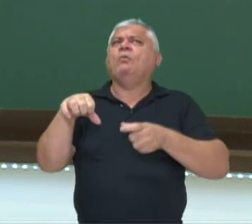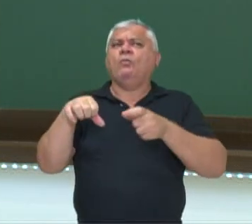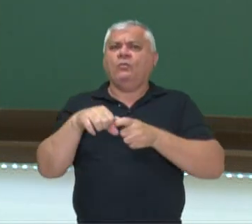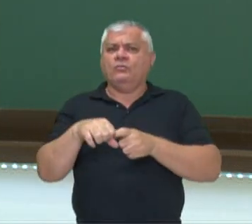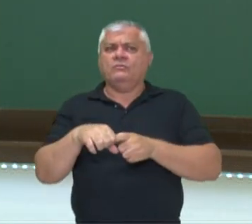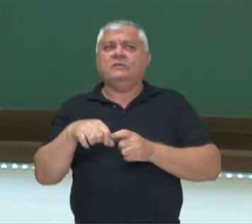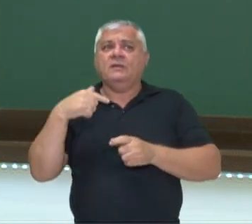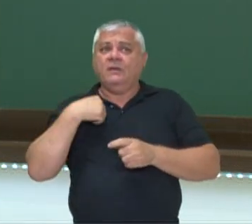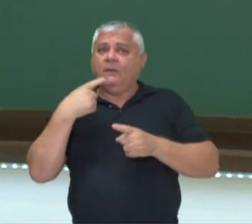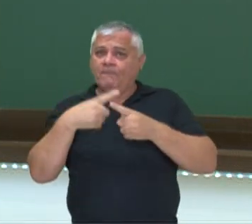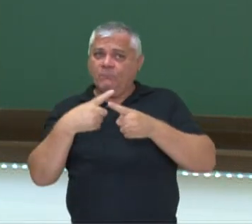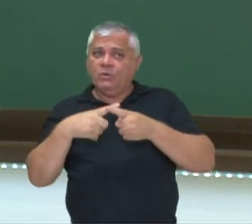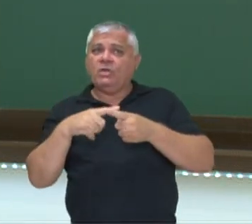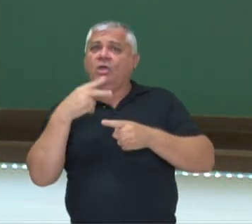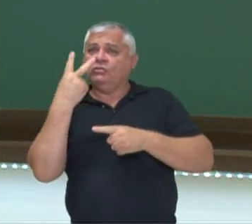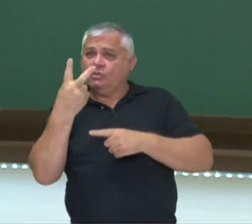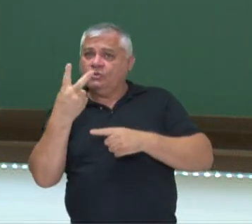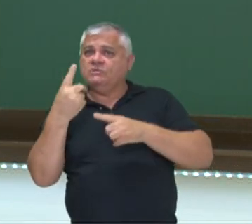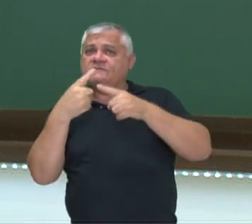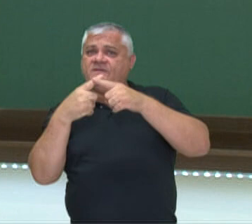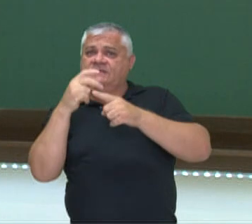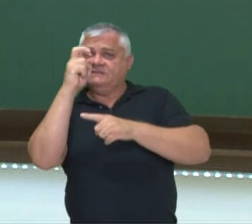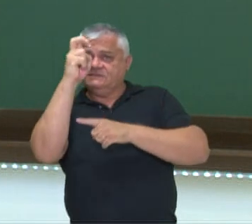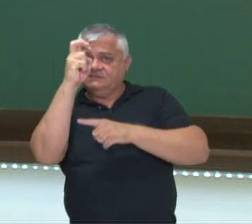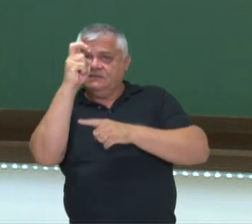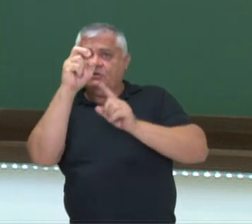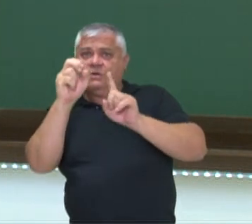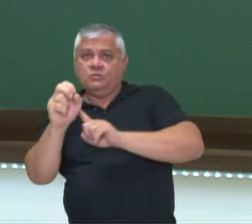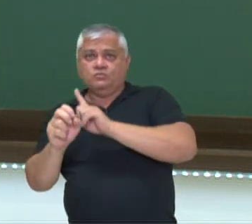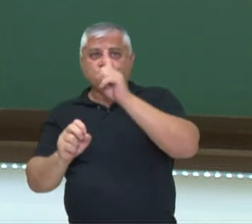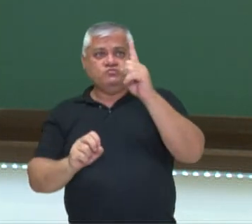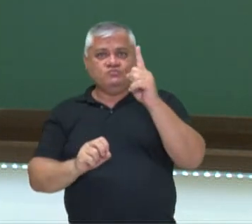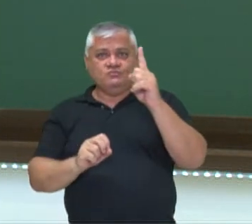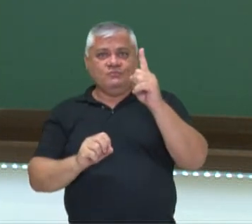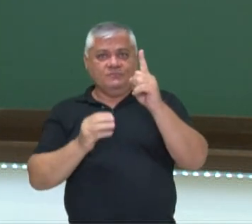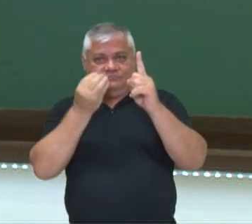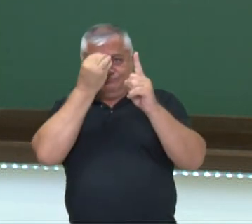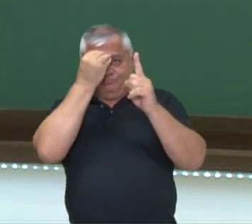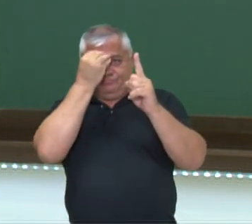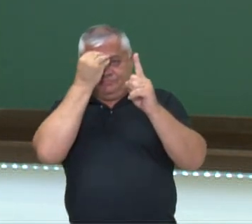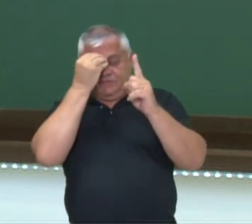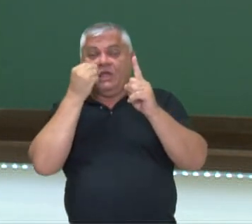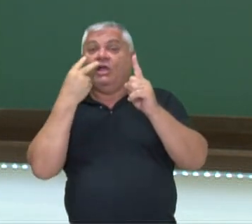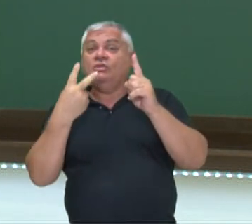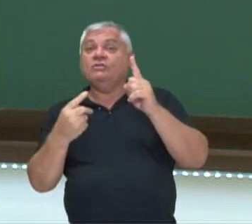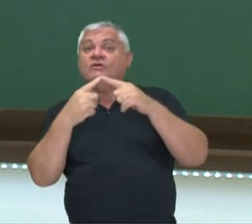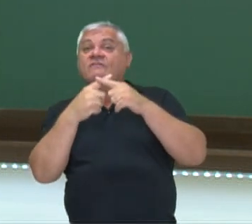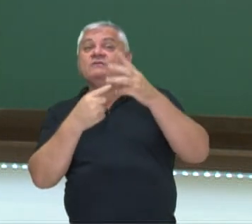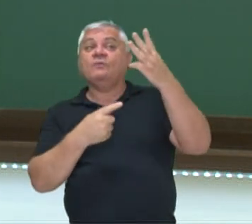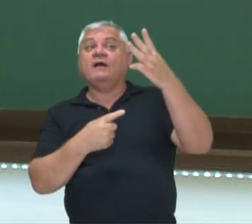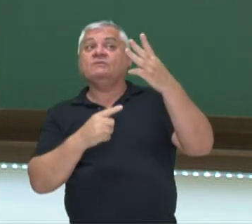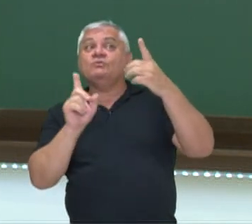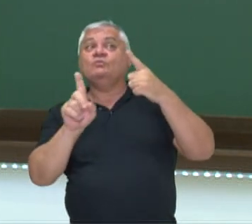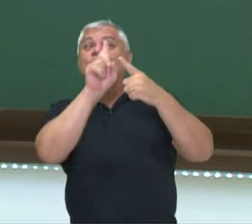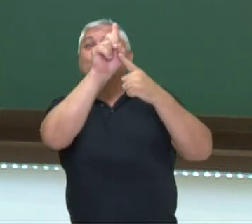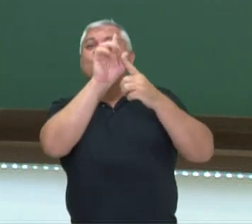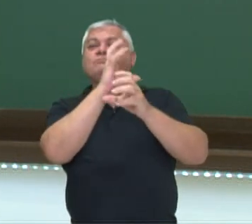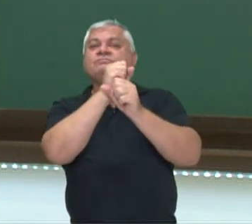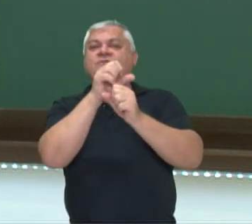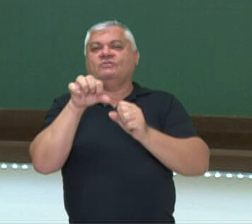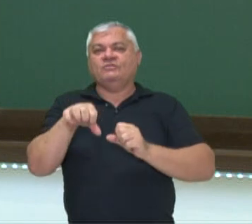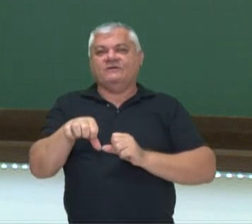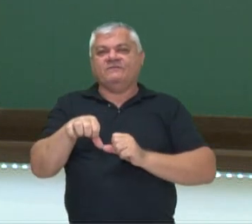saiu da reserva. Ó, 2 vezes 5 é 10, vai 1 lá na reserva. Coloca na sua cabeça. 2 vezes 4 é 8, mais 1 da